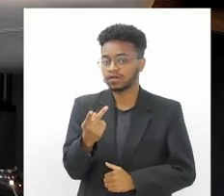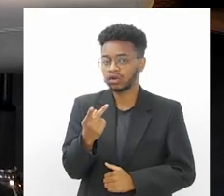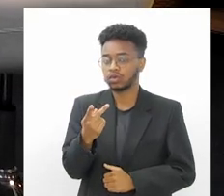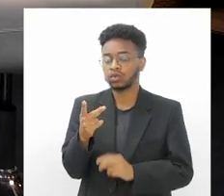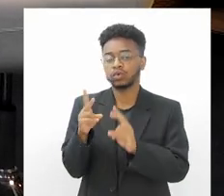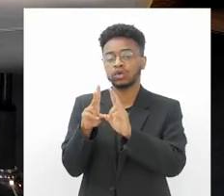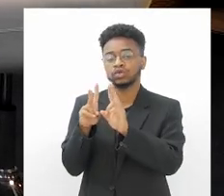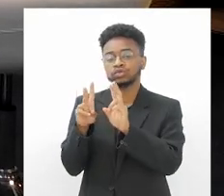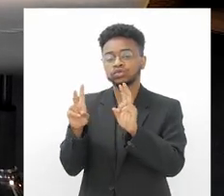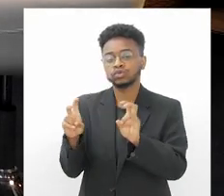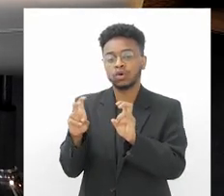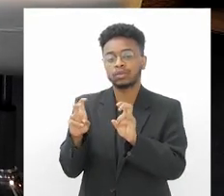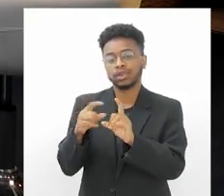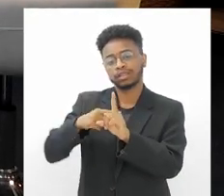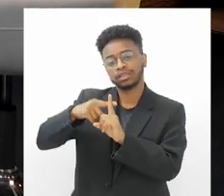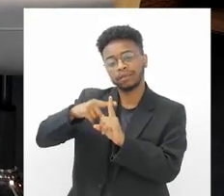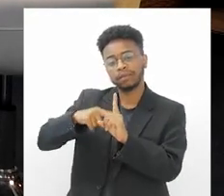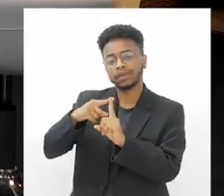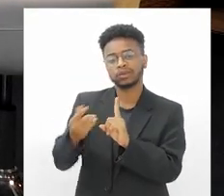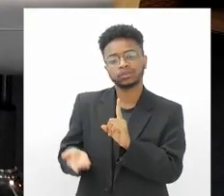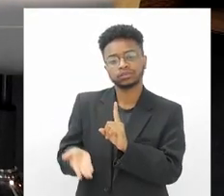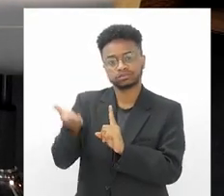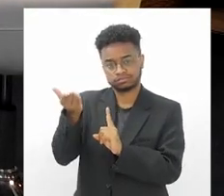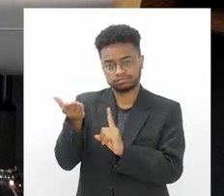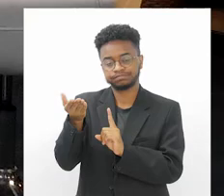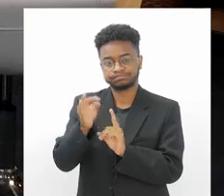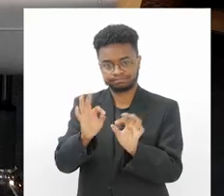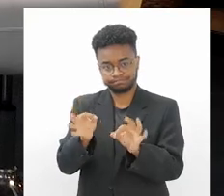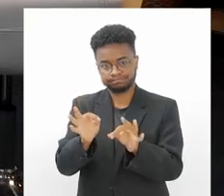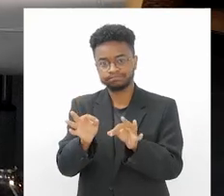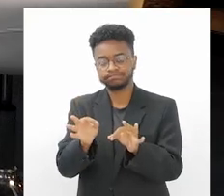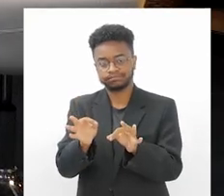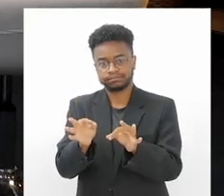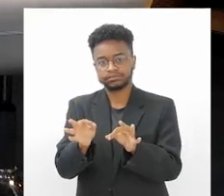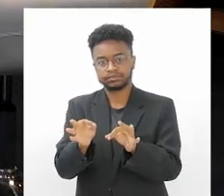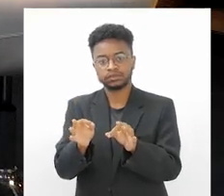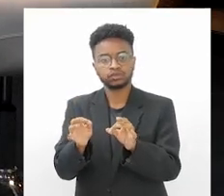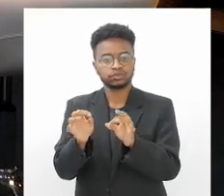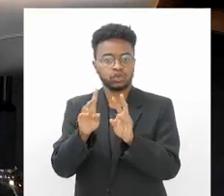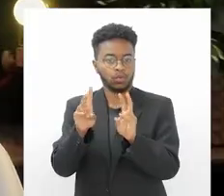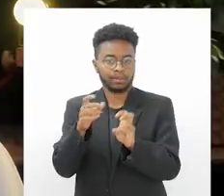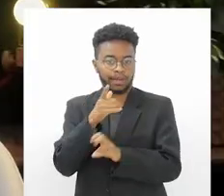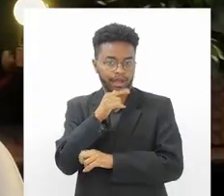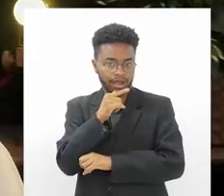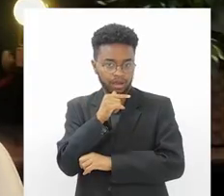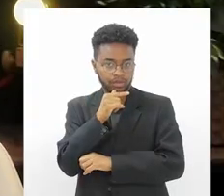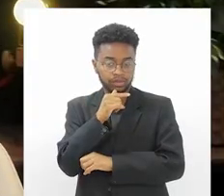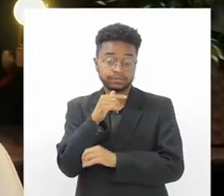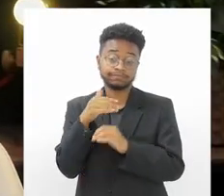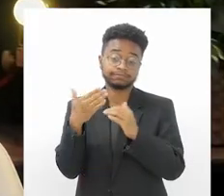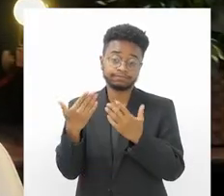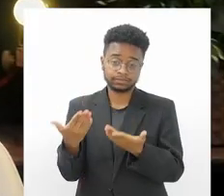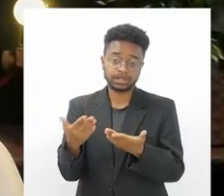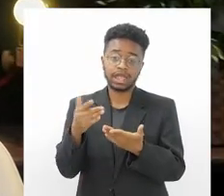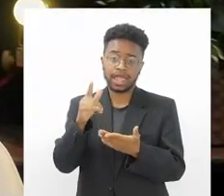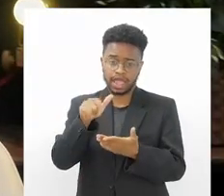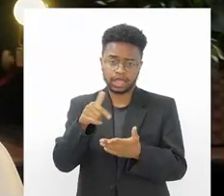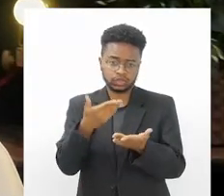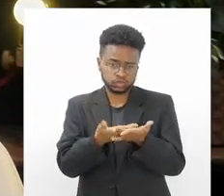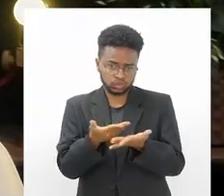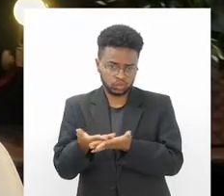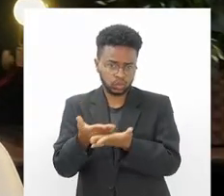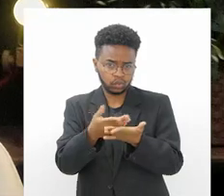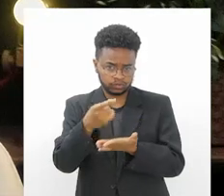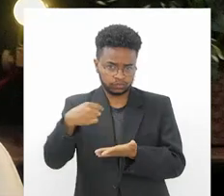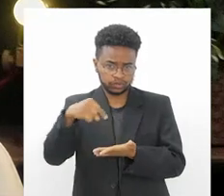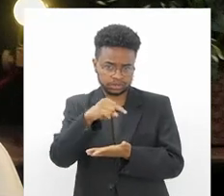a atenção, né, do aumento da temperatura, da elevação também da temperatura da água, isso tem sido motivo de estudo